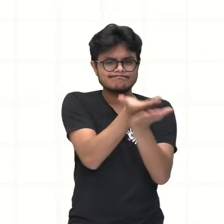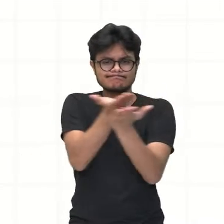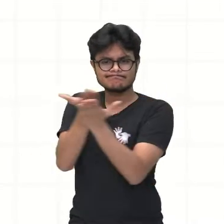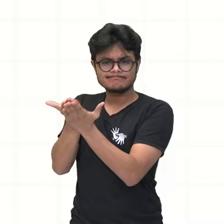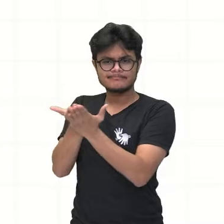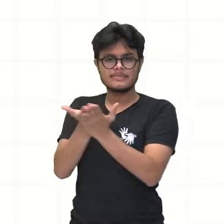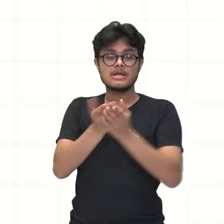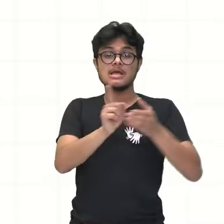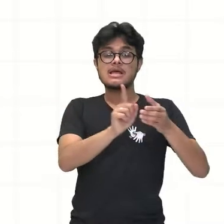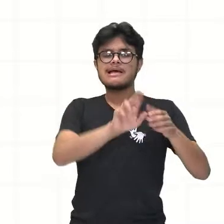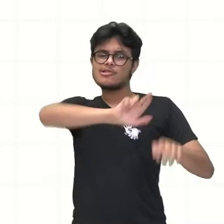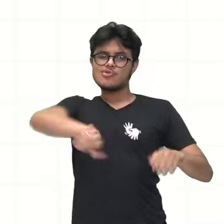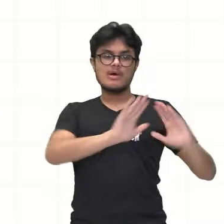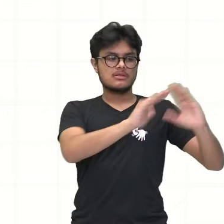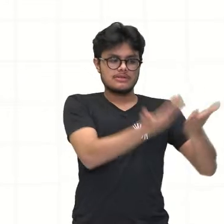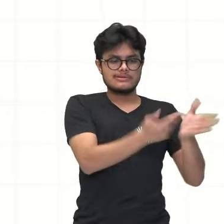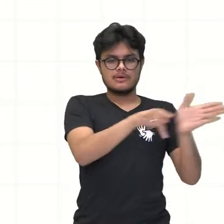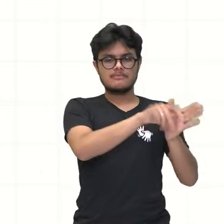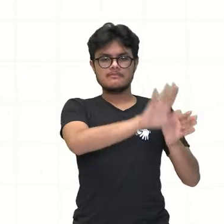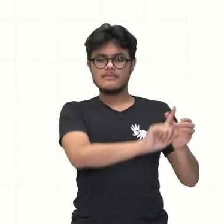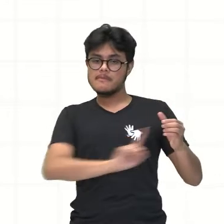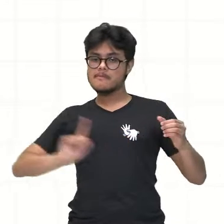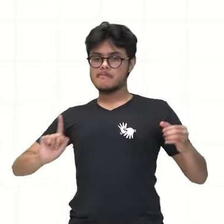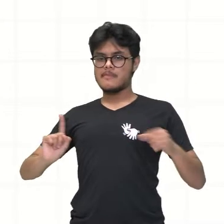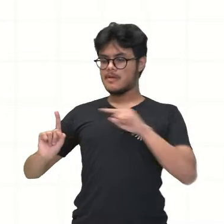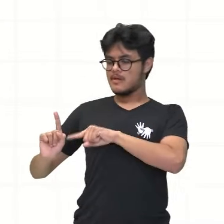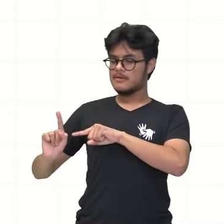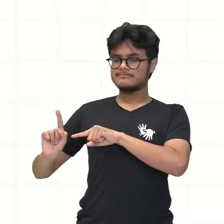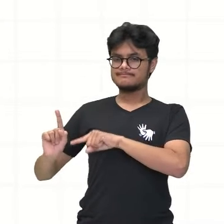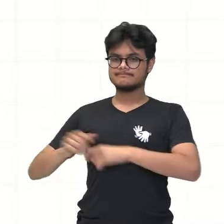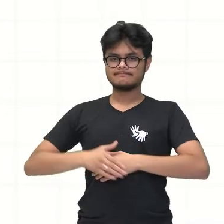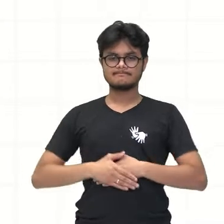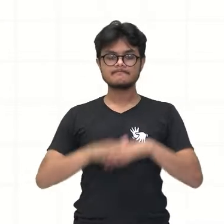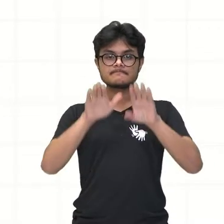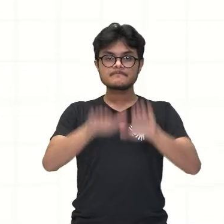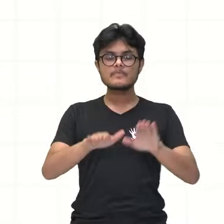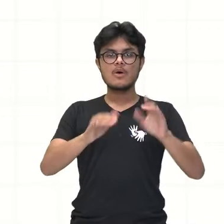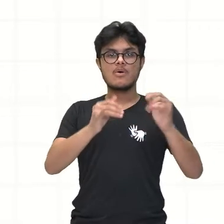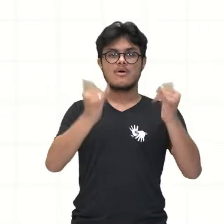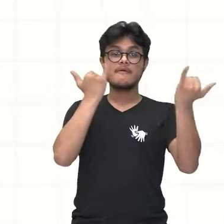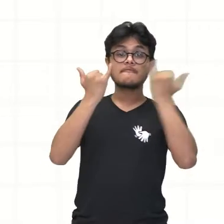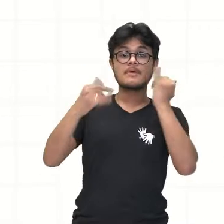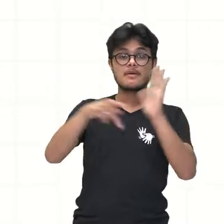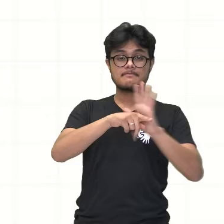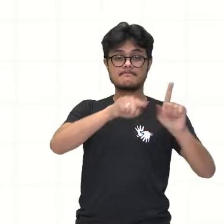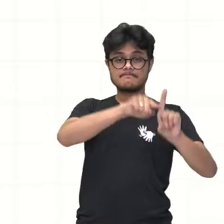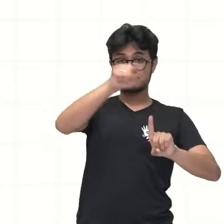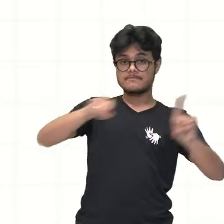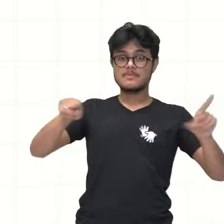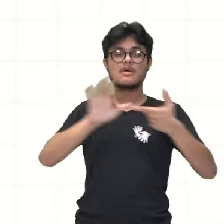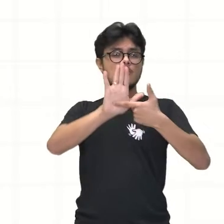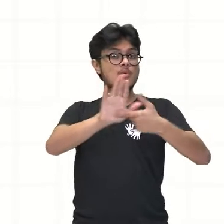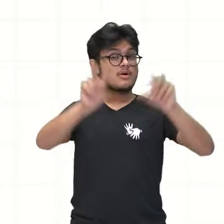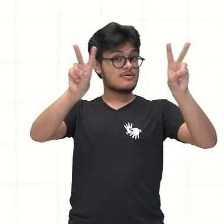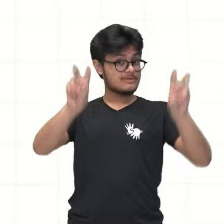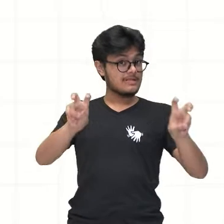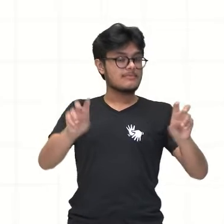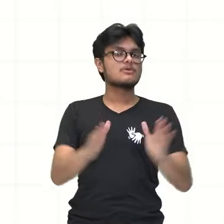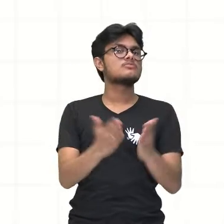da escola por alunos com baixo desempenho. Então, esse gráfico vai ser referente